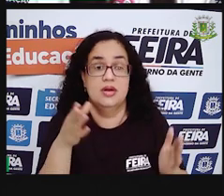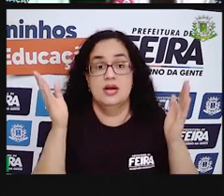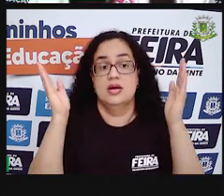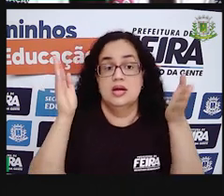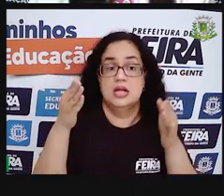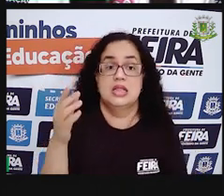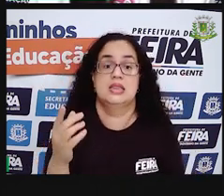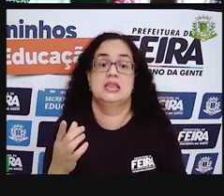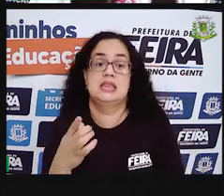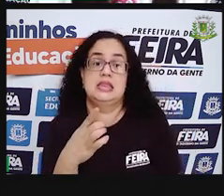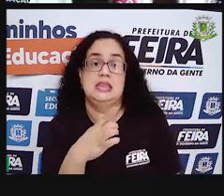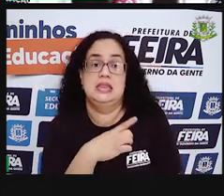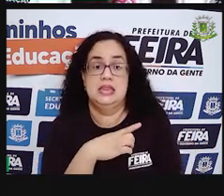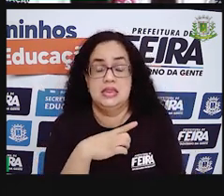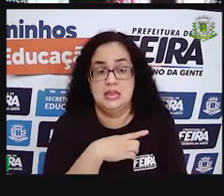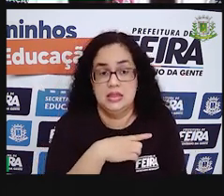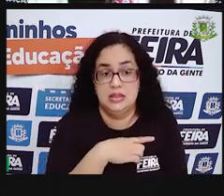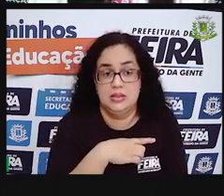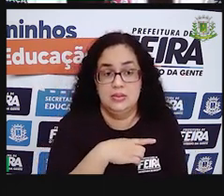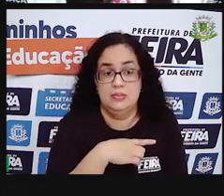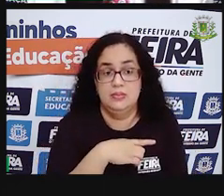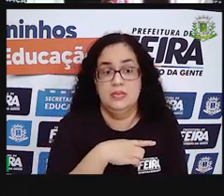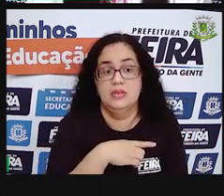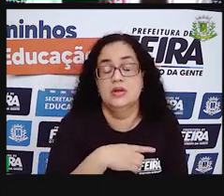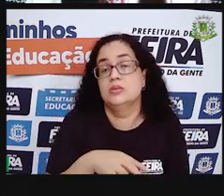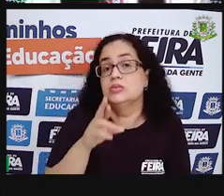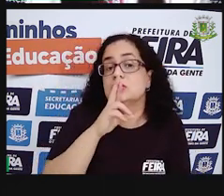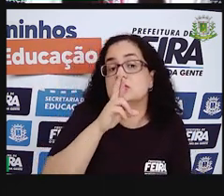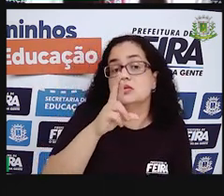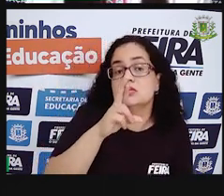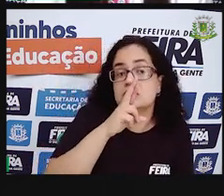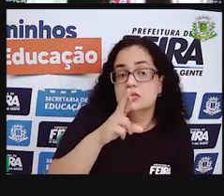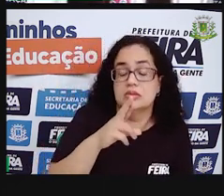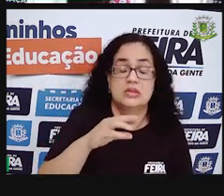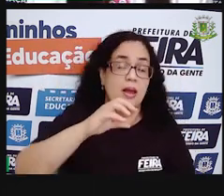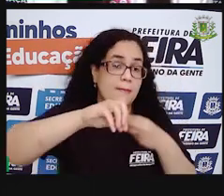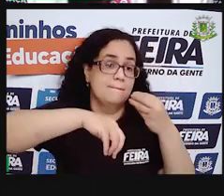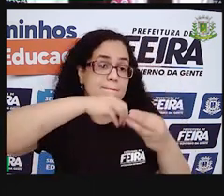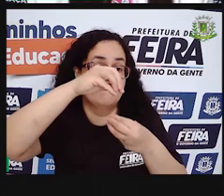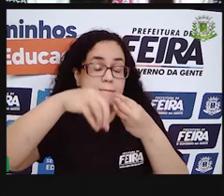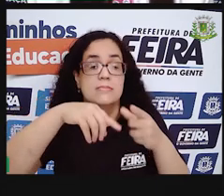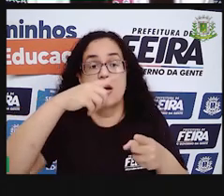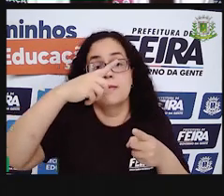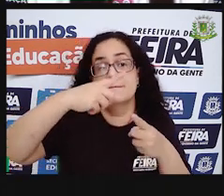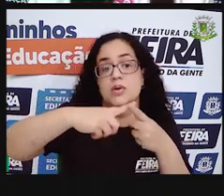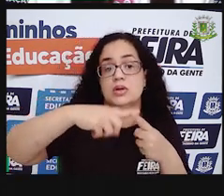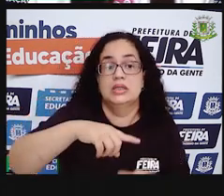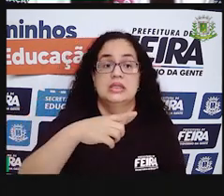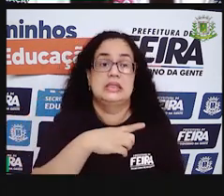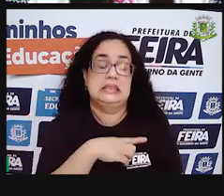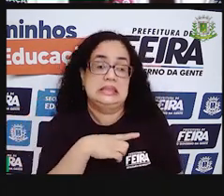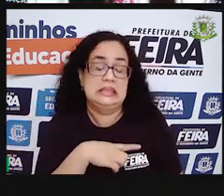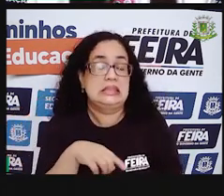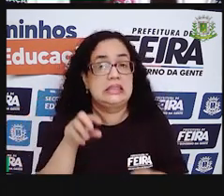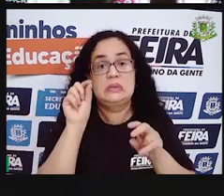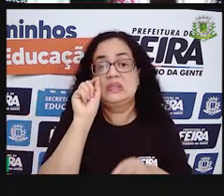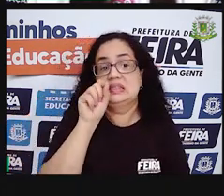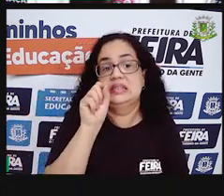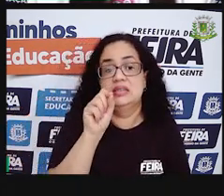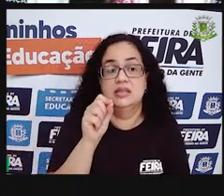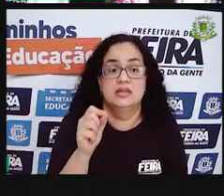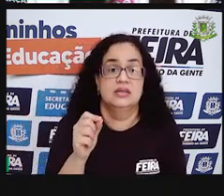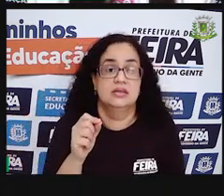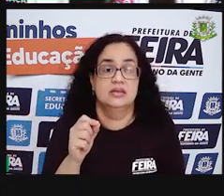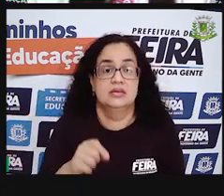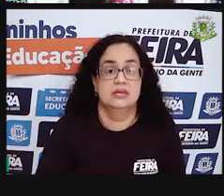não coloca essas definições como o resultado da miscigenação por trazerem aí conceitos que